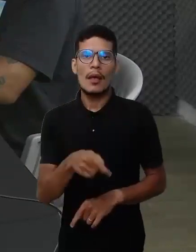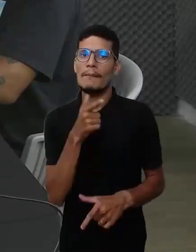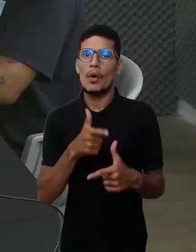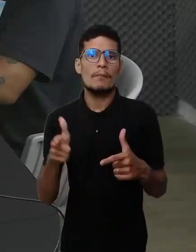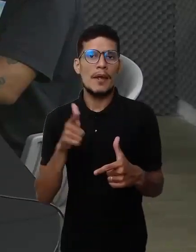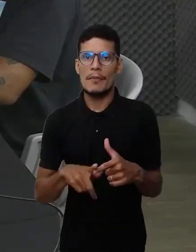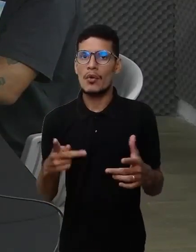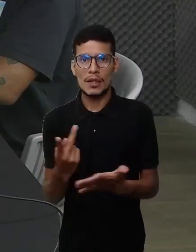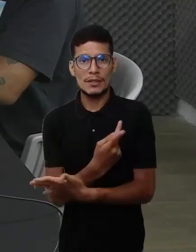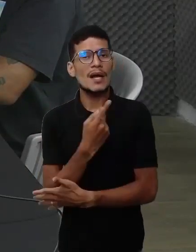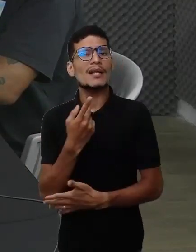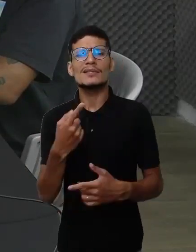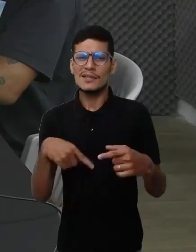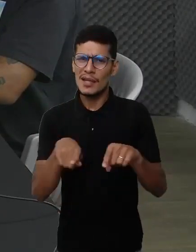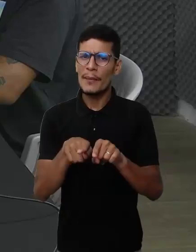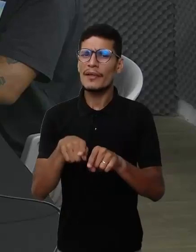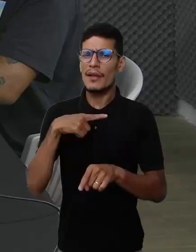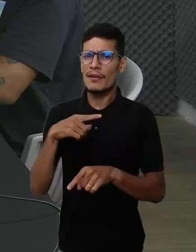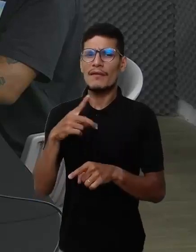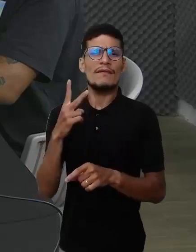falar das violências que trazem